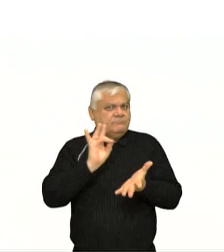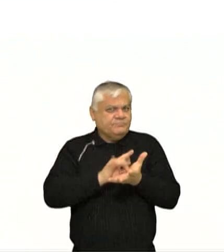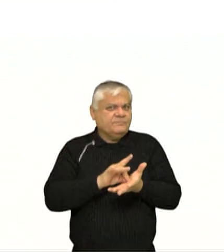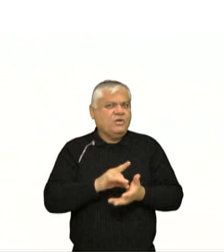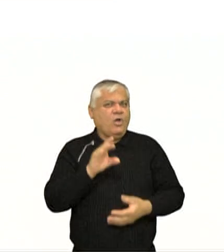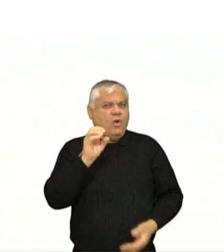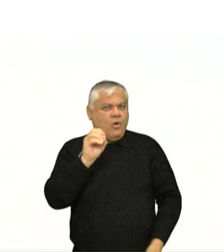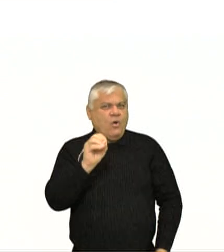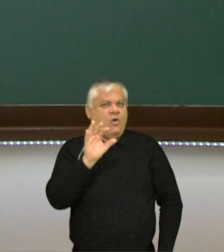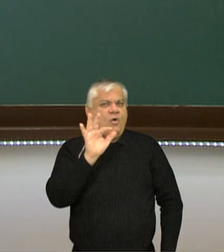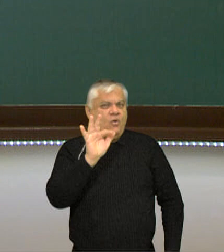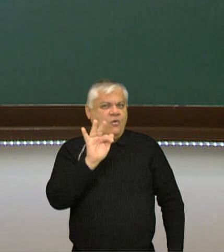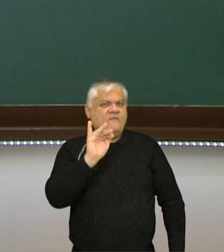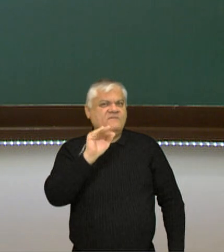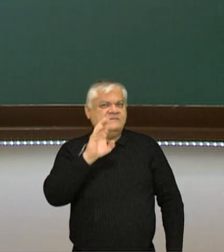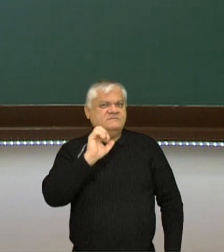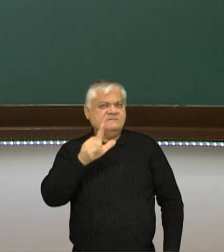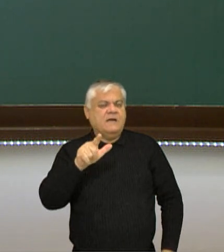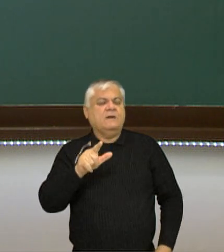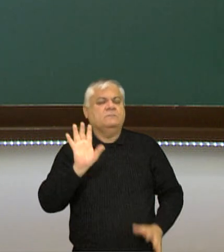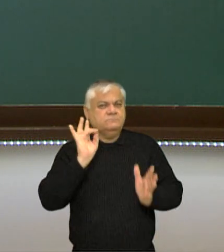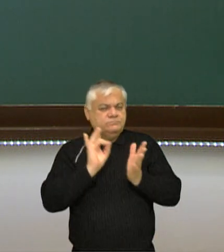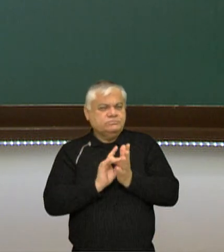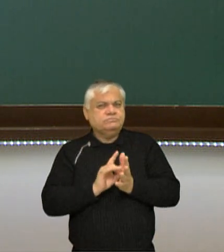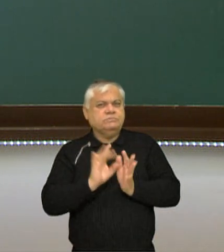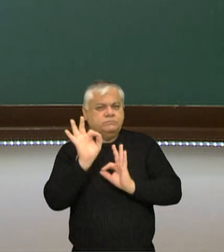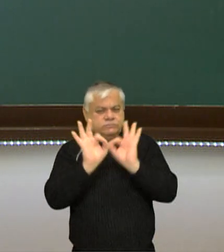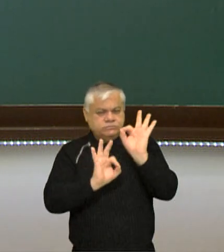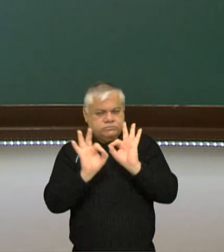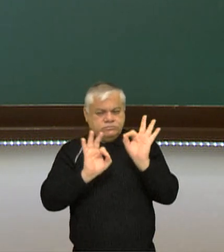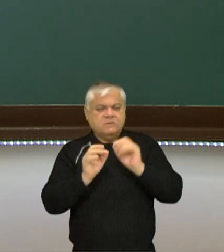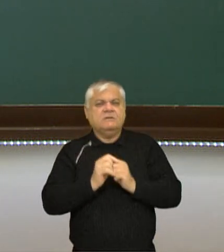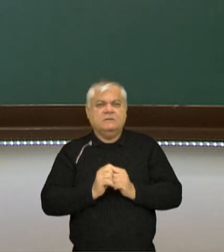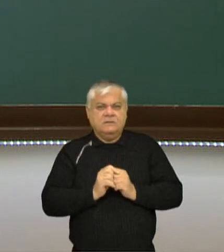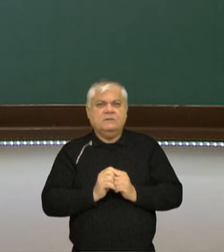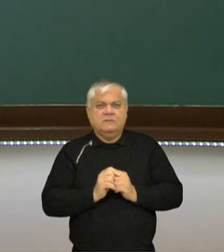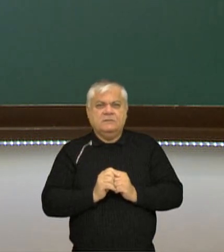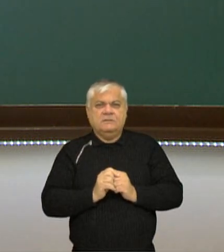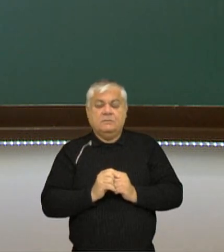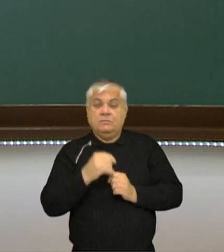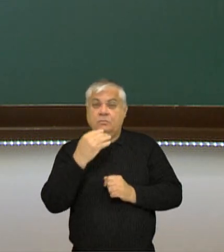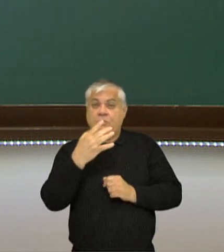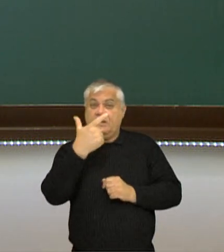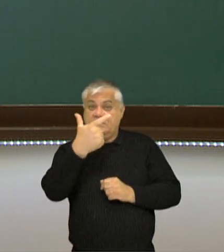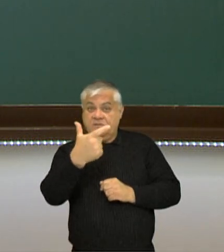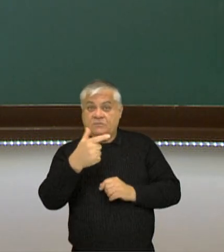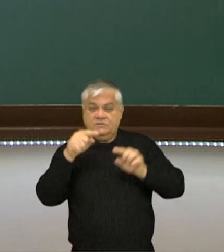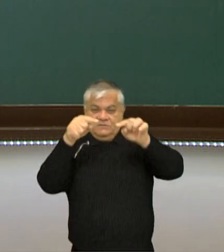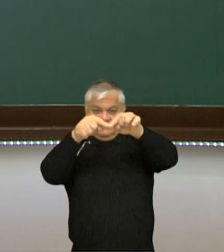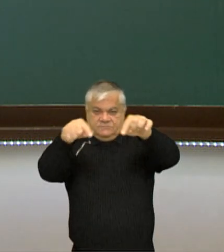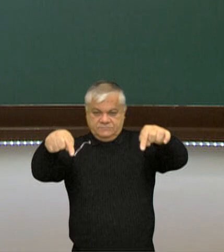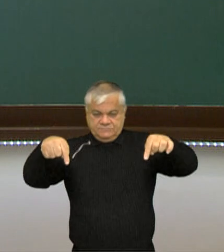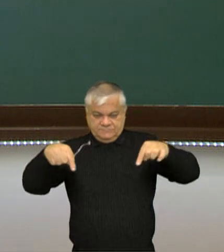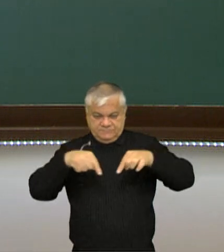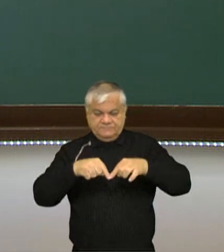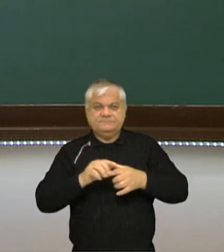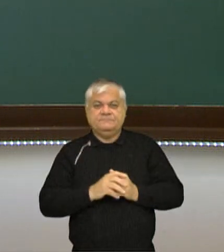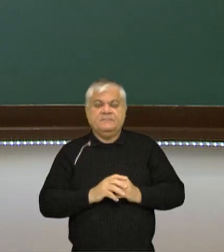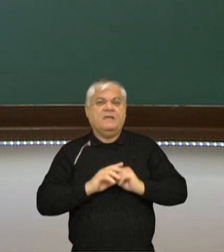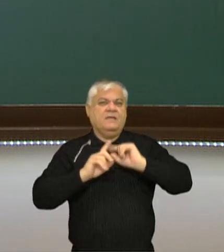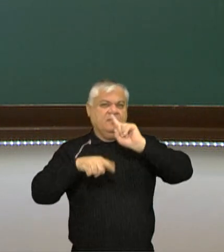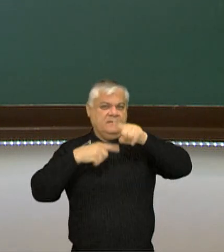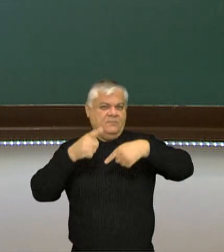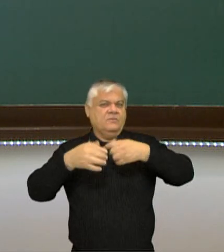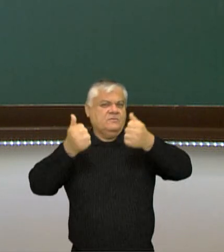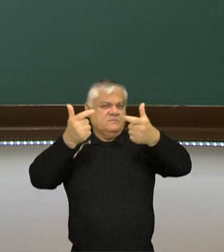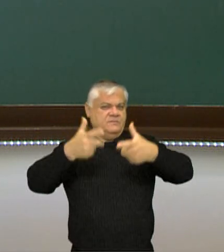oficial, certo? De 40 por 40 mais os 2 centímetros de lateral, 42 para 42. Depois eu até vou explicar para você que essa medida